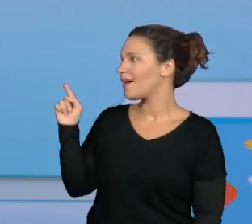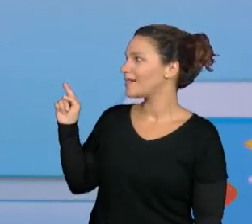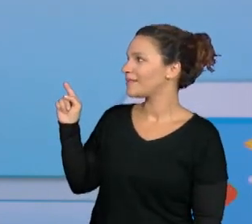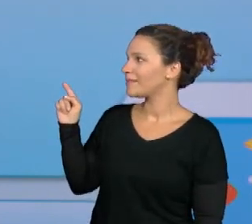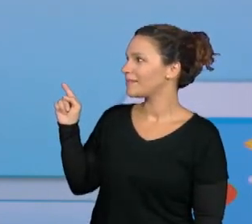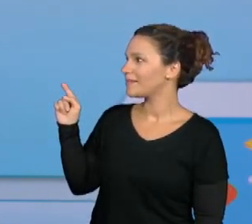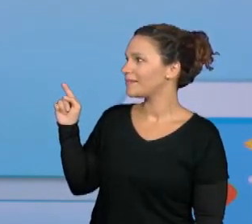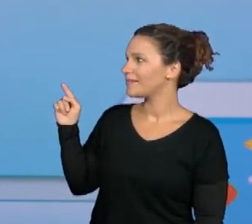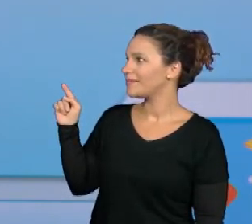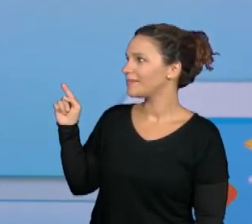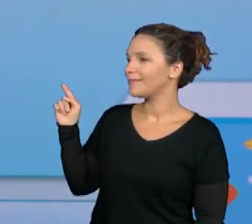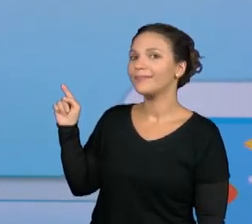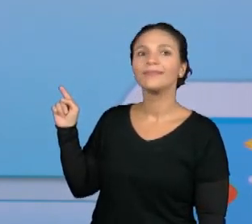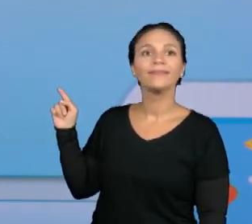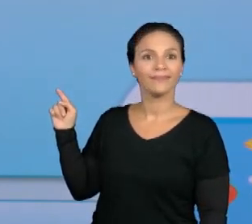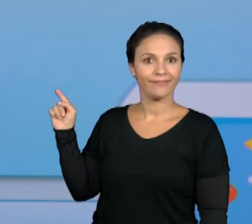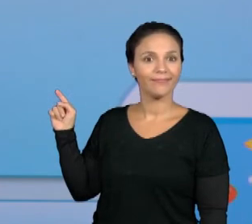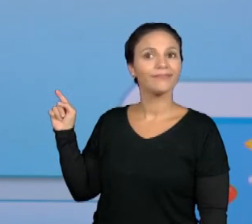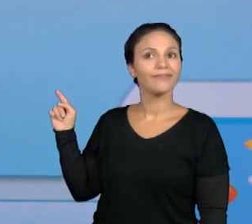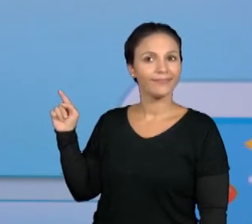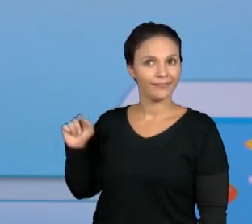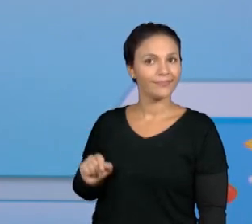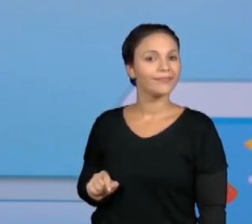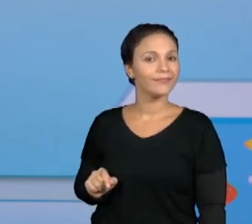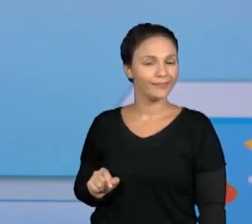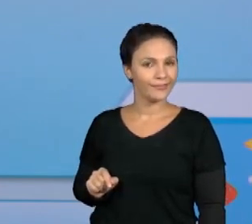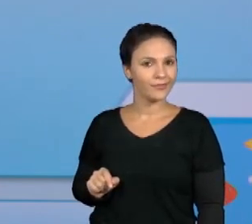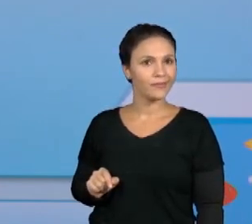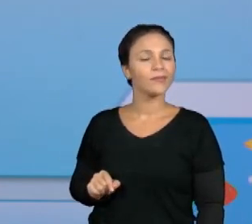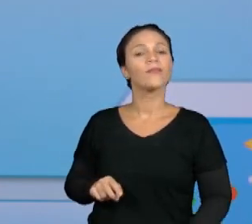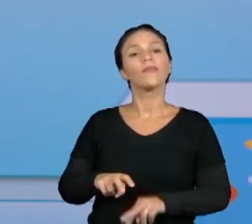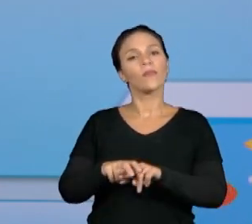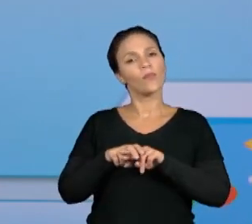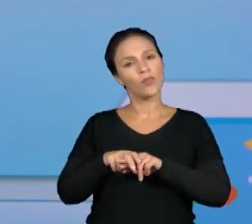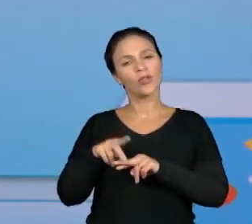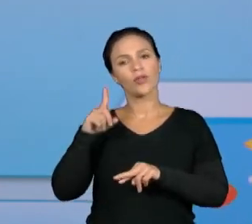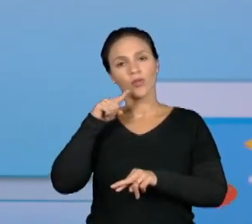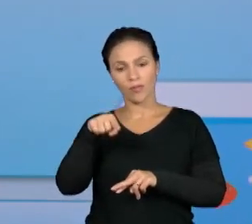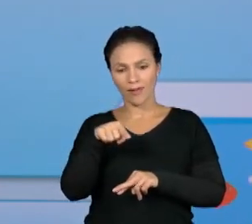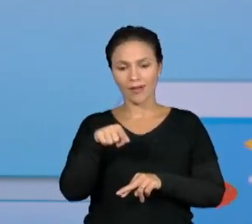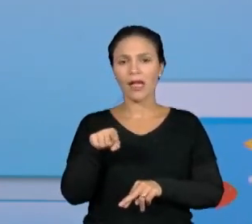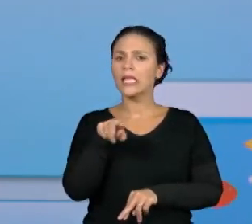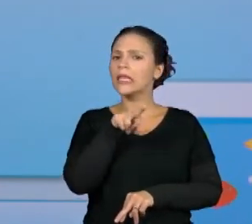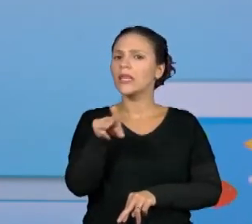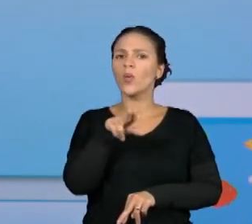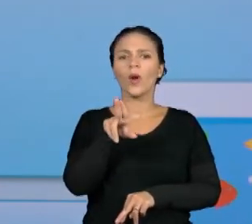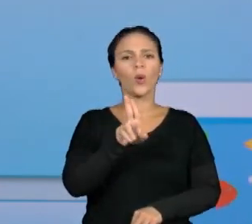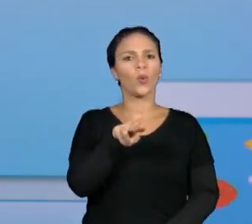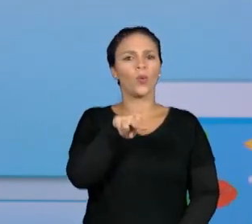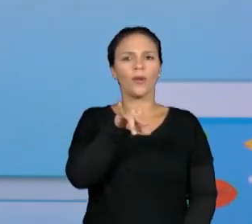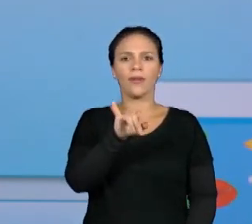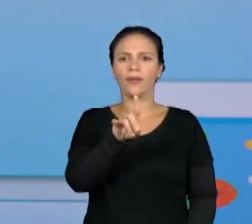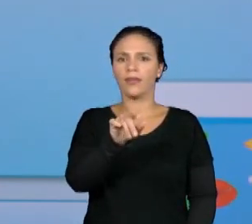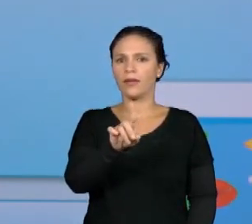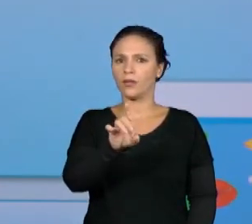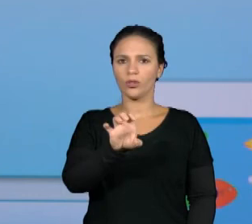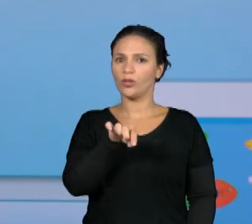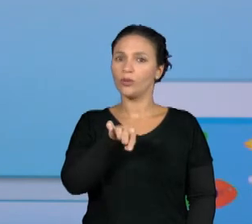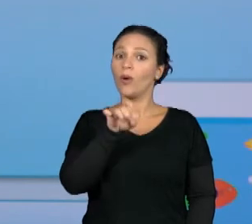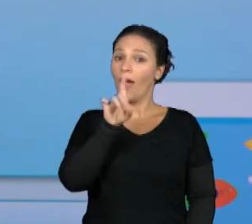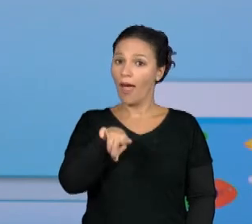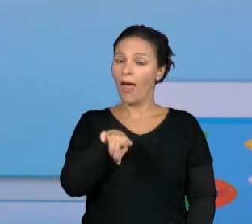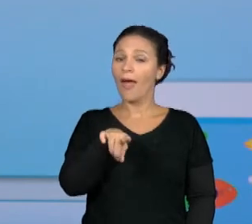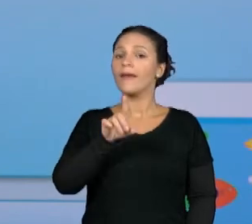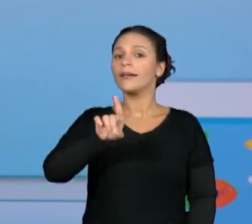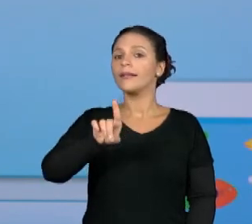Tá vendo? A gente joga ele lá para a casa da dezena, olha ele aqui.